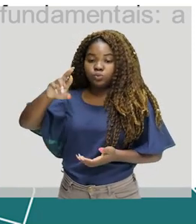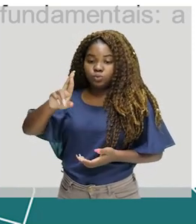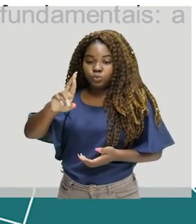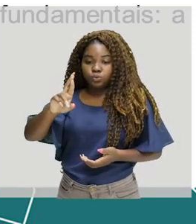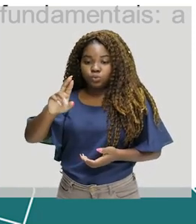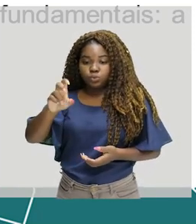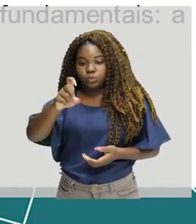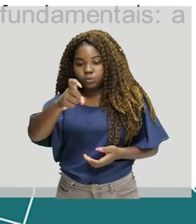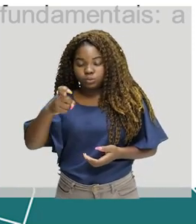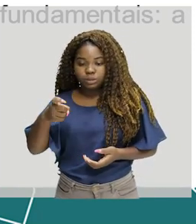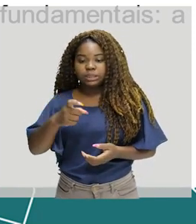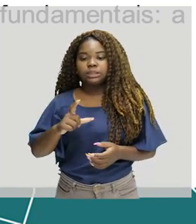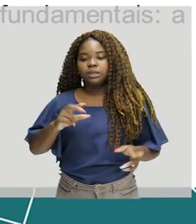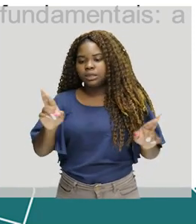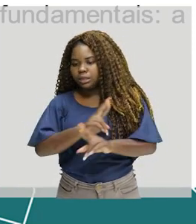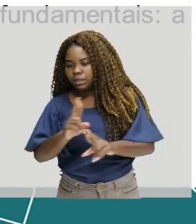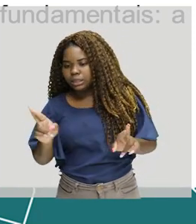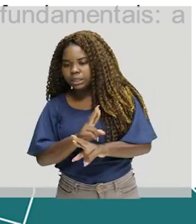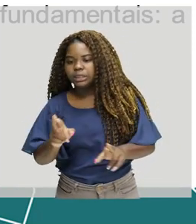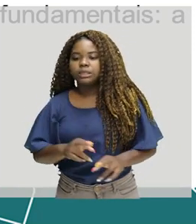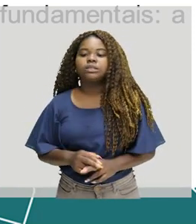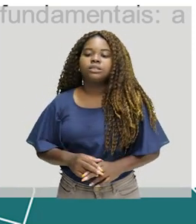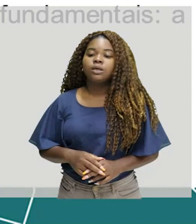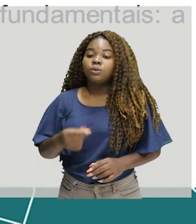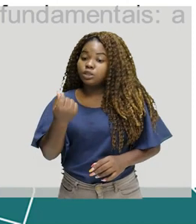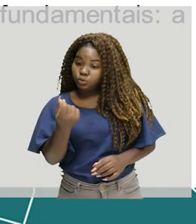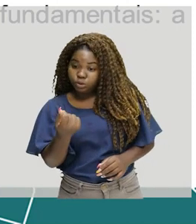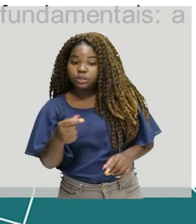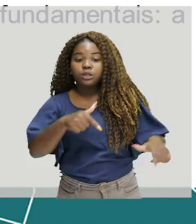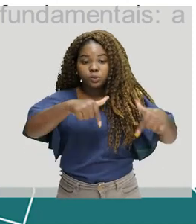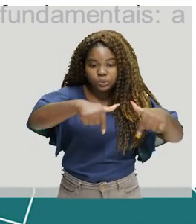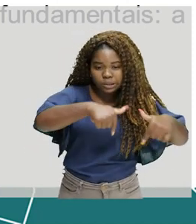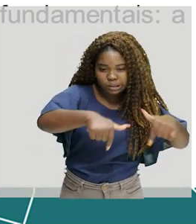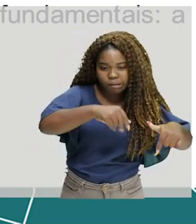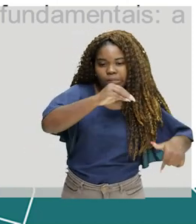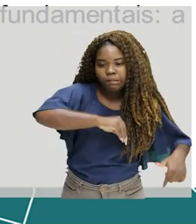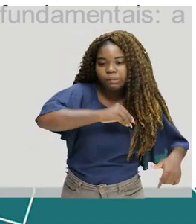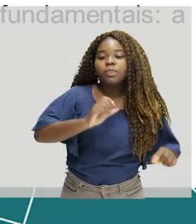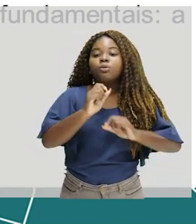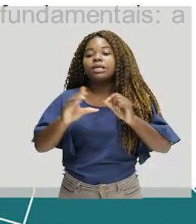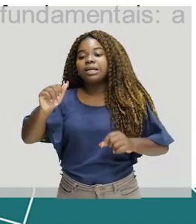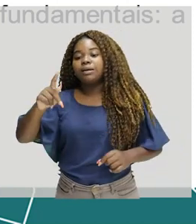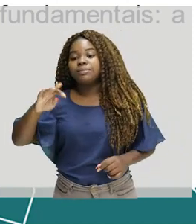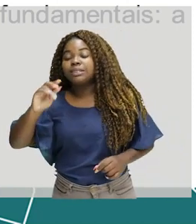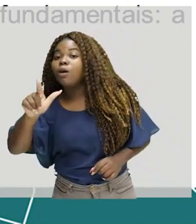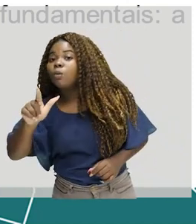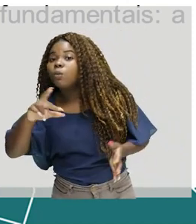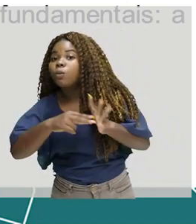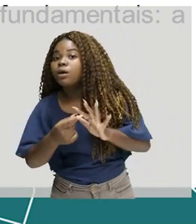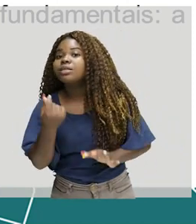por relações em que o capital e o trabalho assalariado são dominantes o que que é capital jovem é